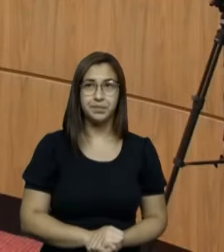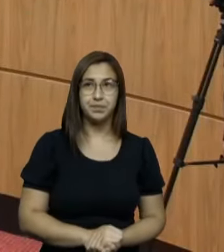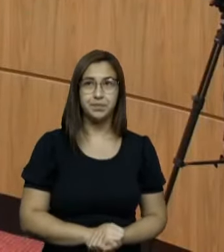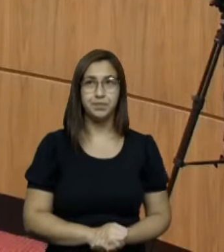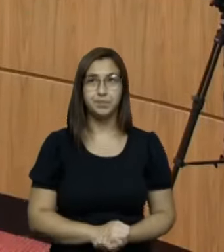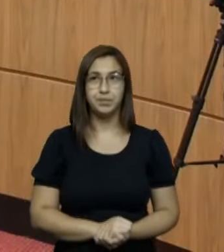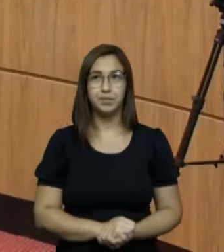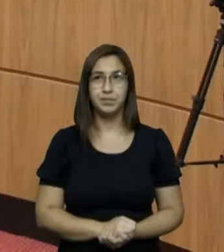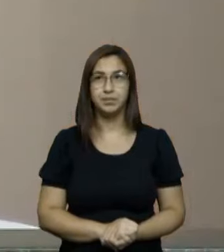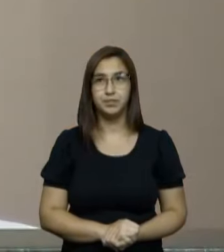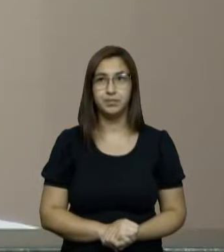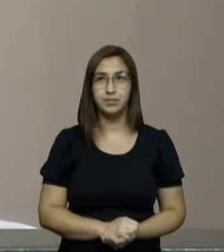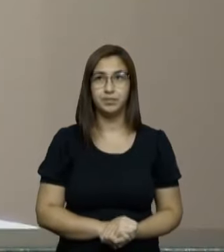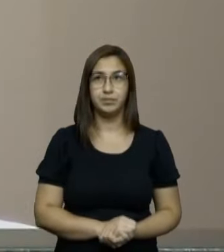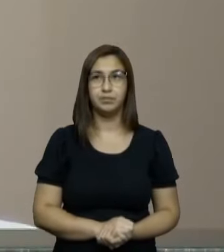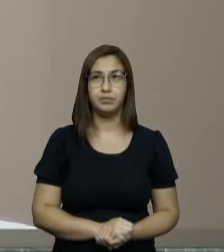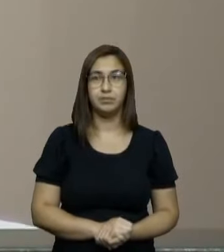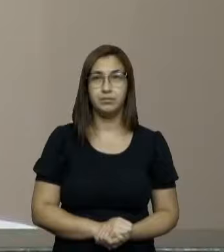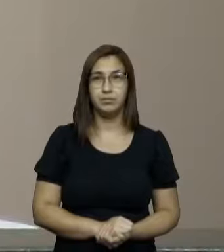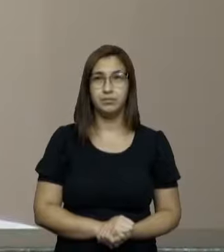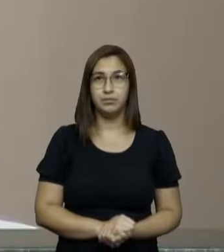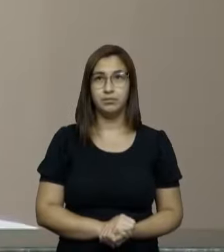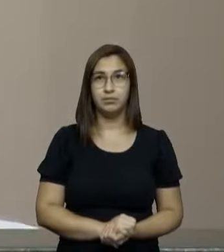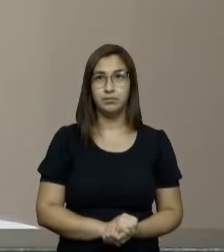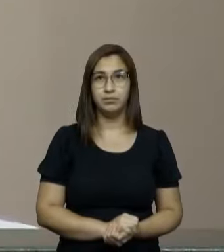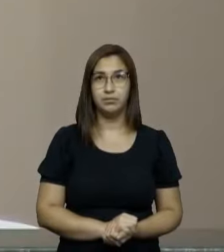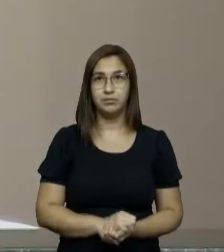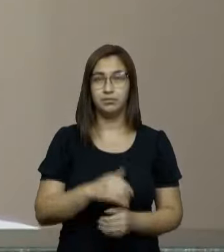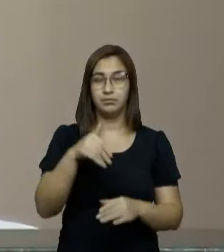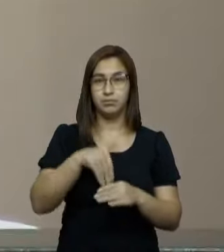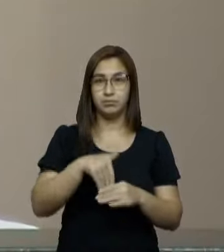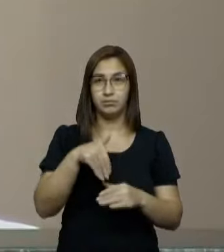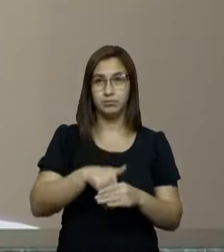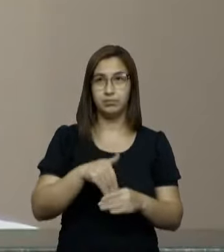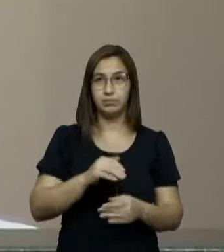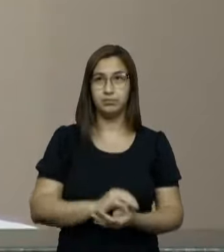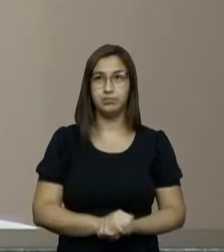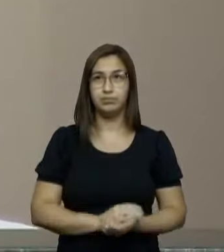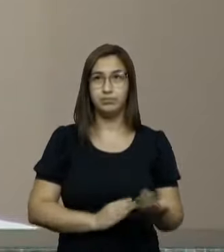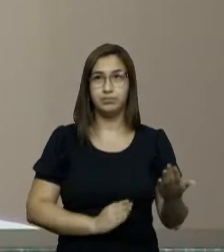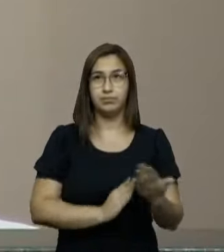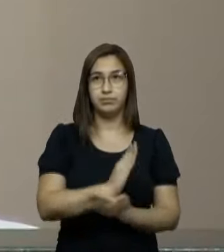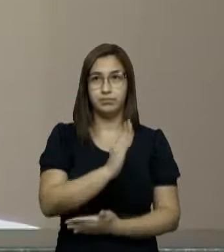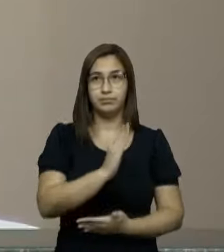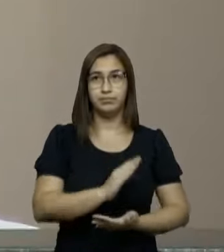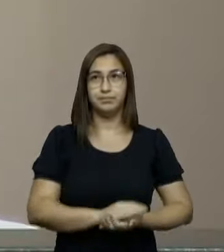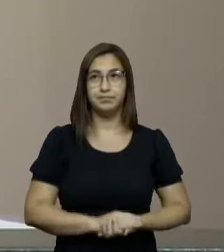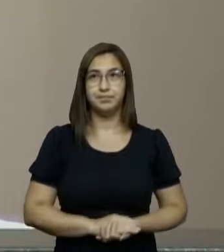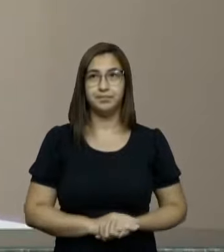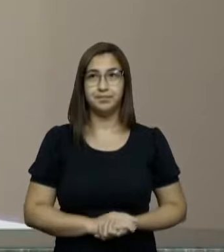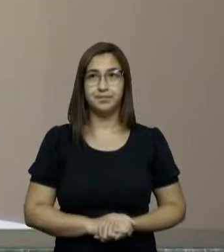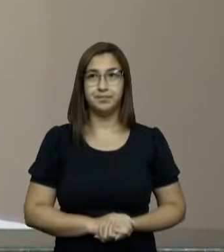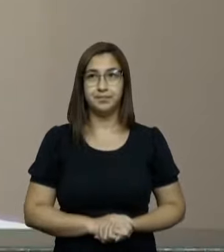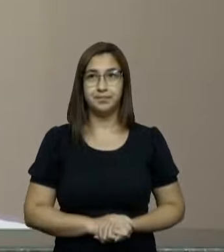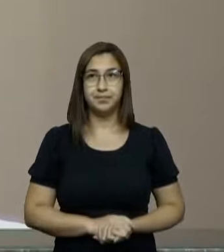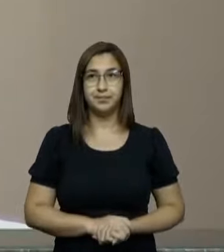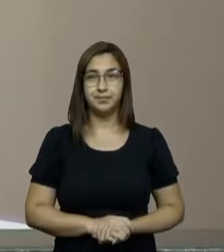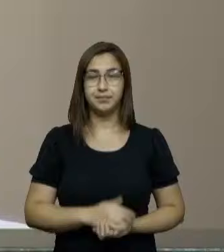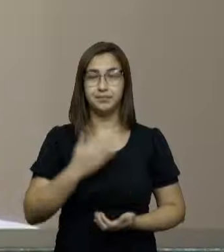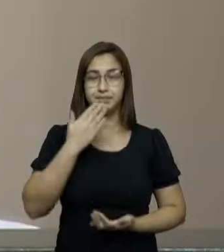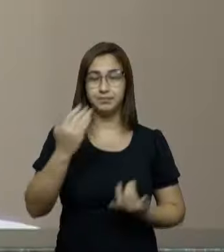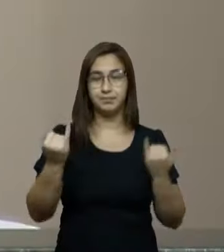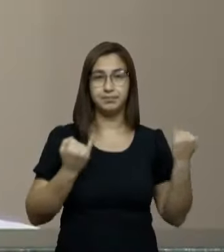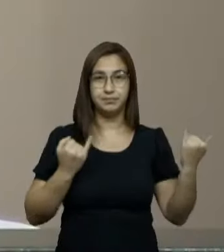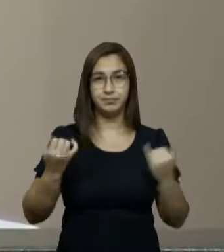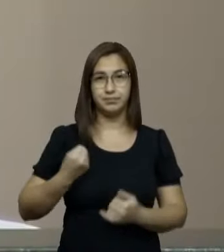Obrigado, deputado Bruno. Em votação, está aprovado. Pedido de informação